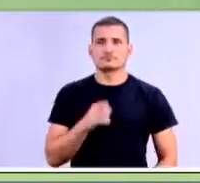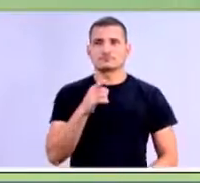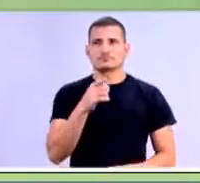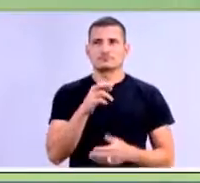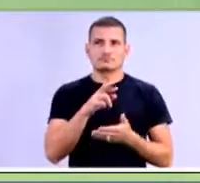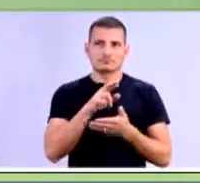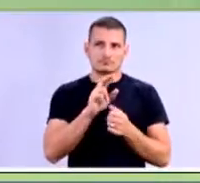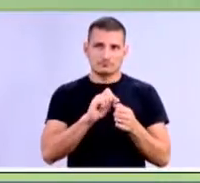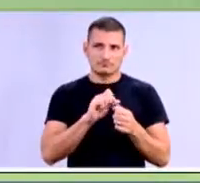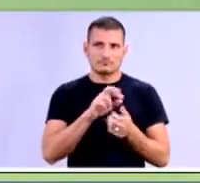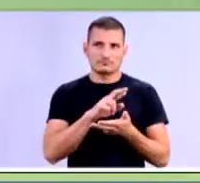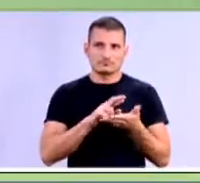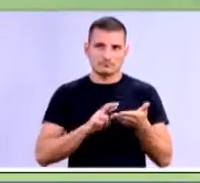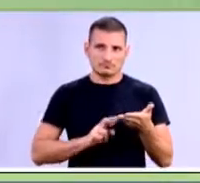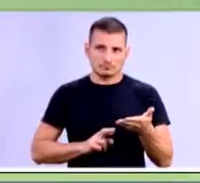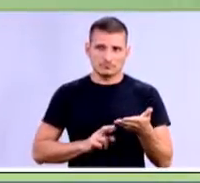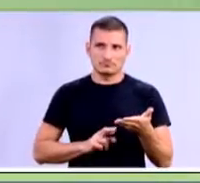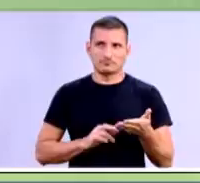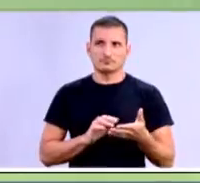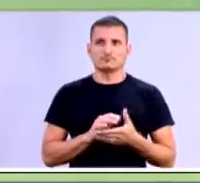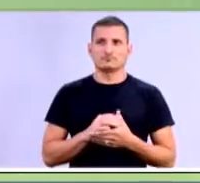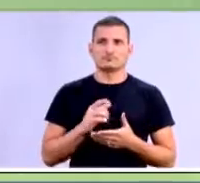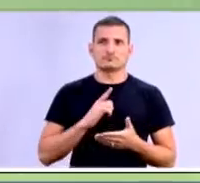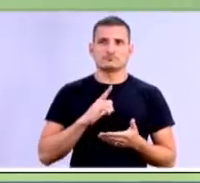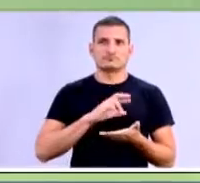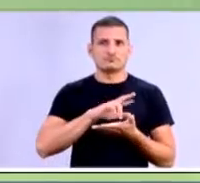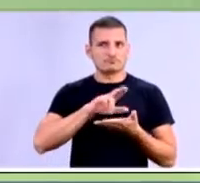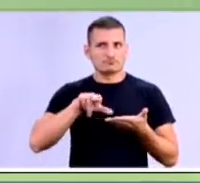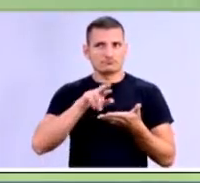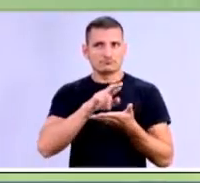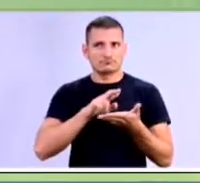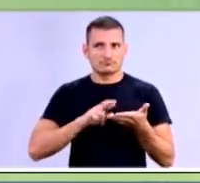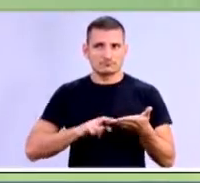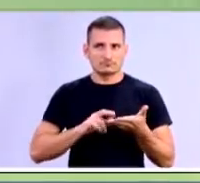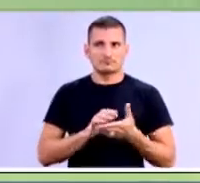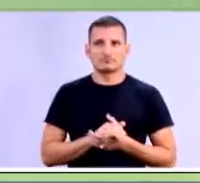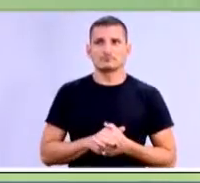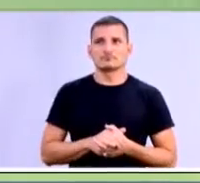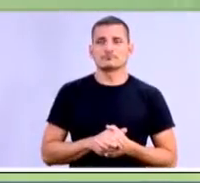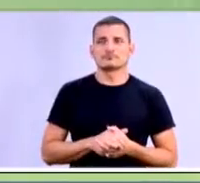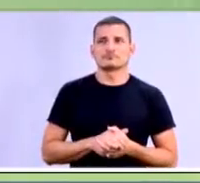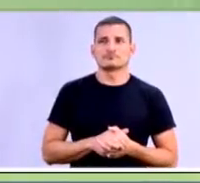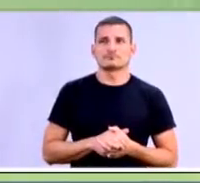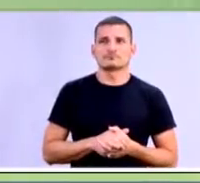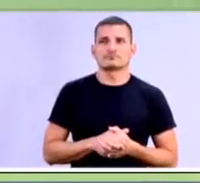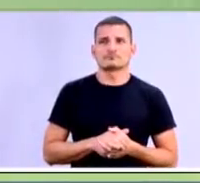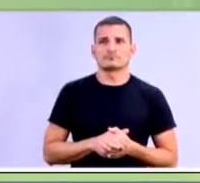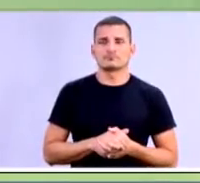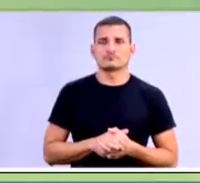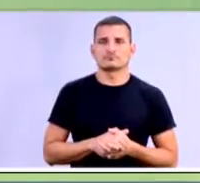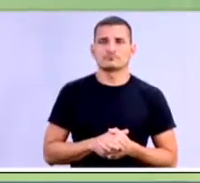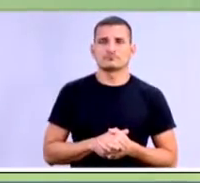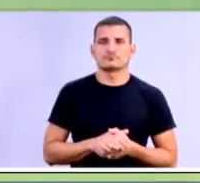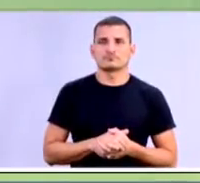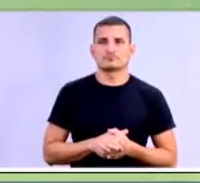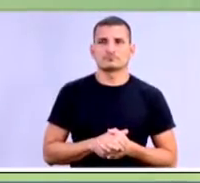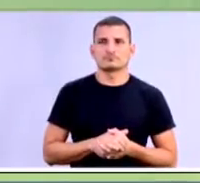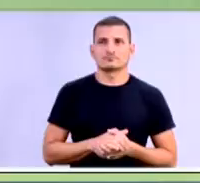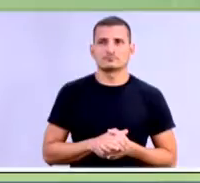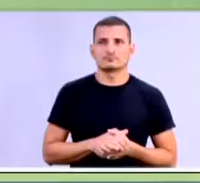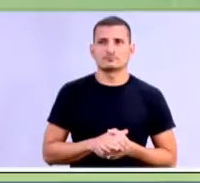relatório, também existem vários tipos de relatório. Olha só os tipos de relatório que nós temos.